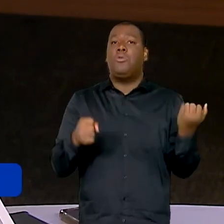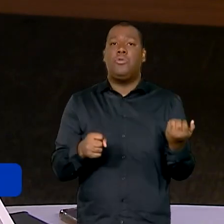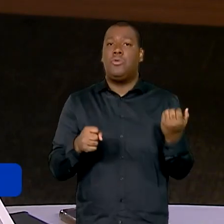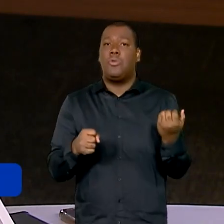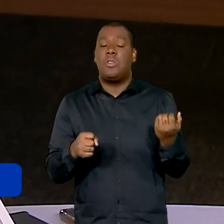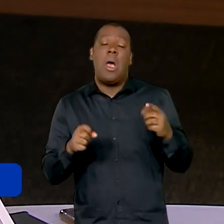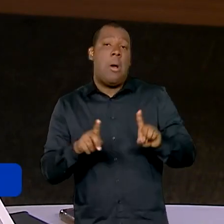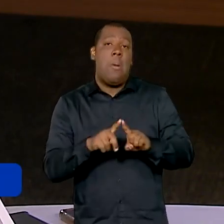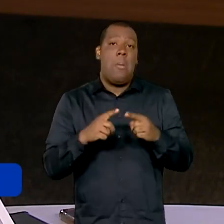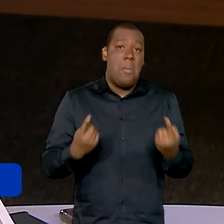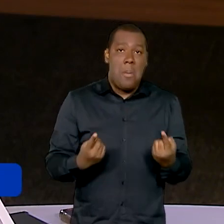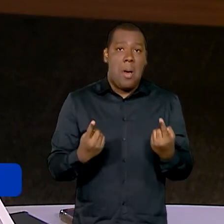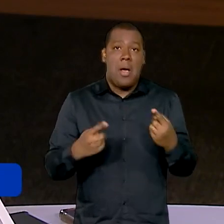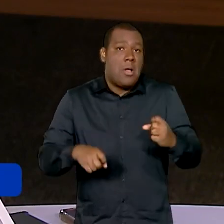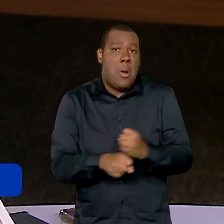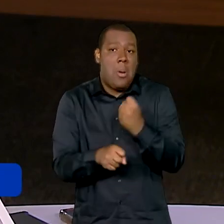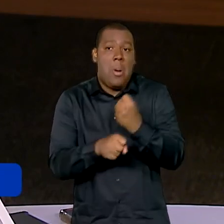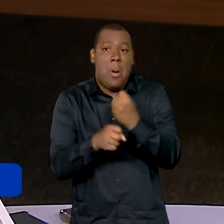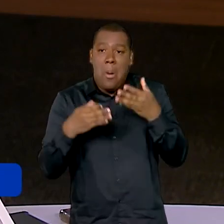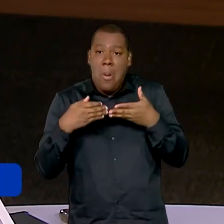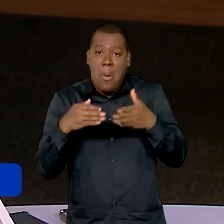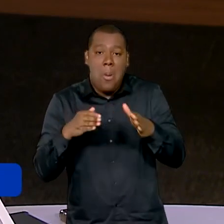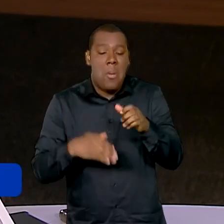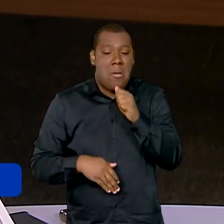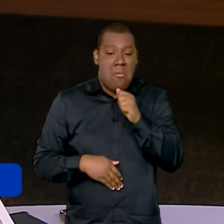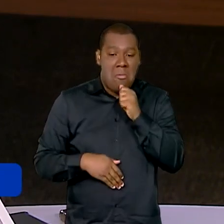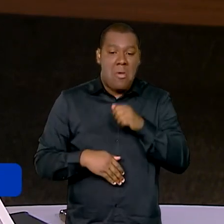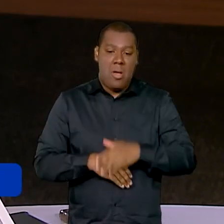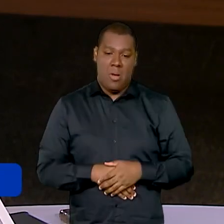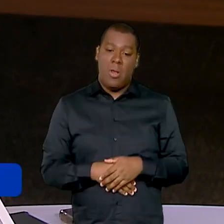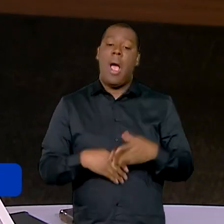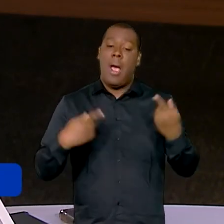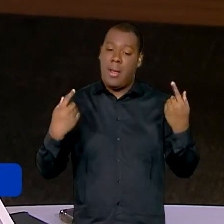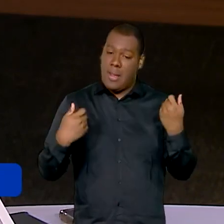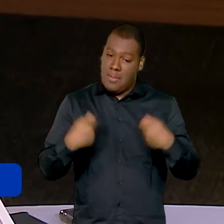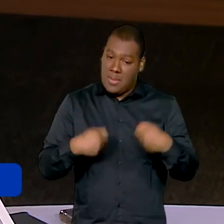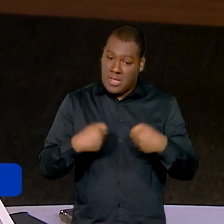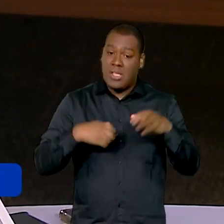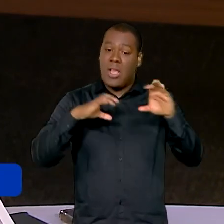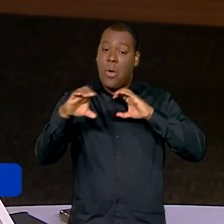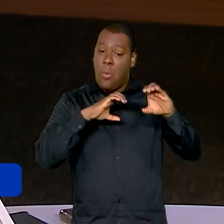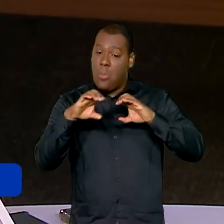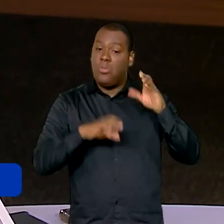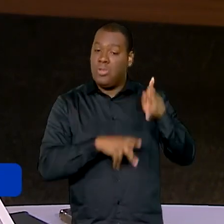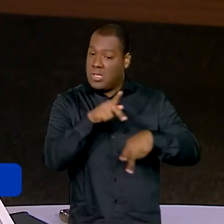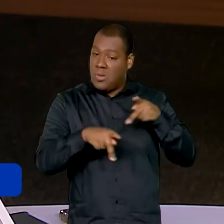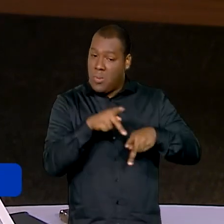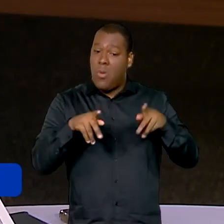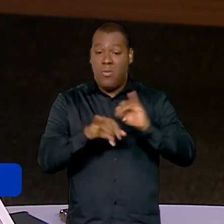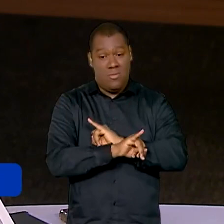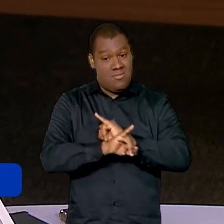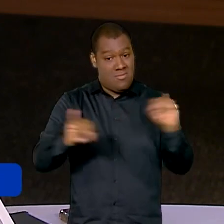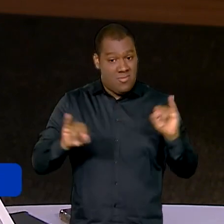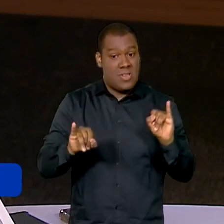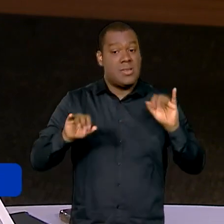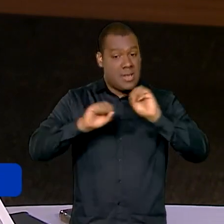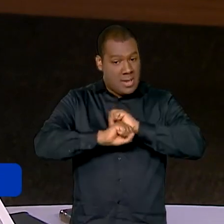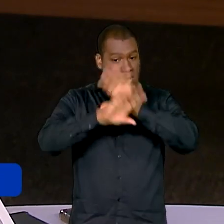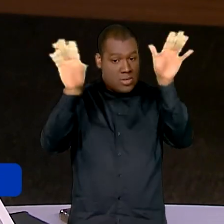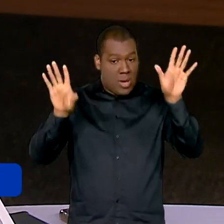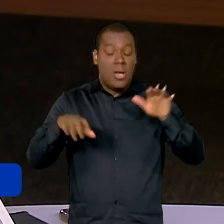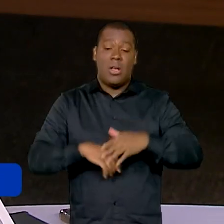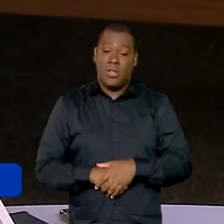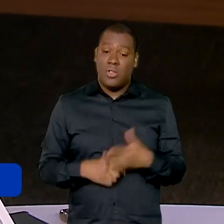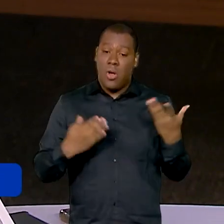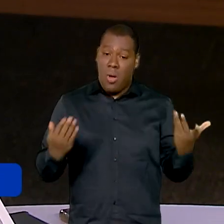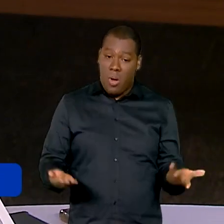que tem um prazo da lei que só depois desse prazo a obra pode iniciar. Mas acho que isso é um dever nosso, não é